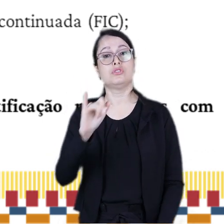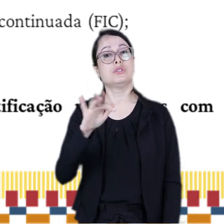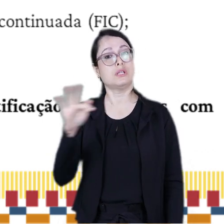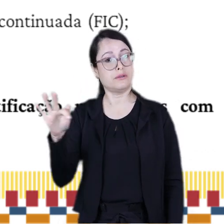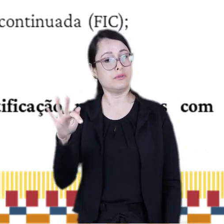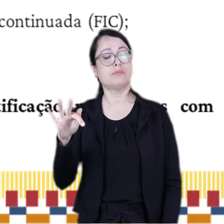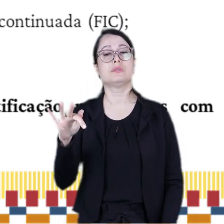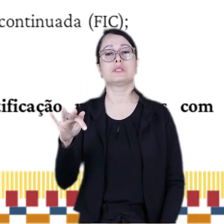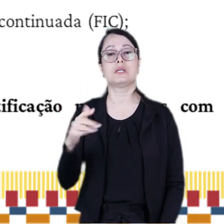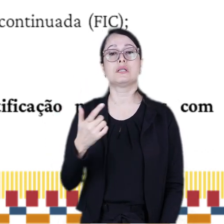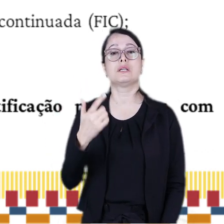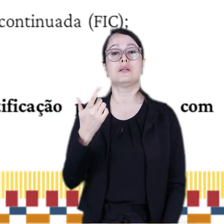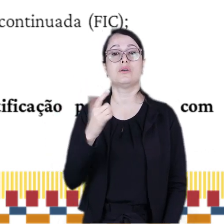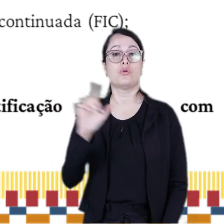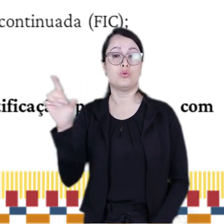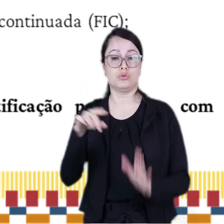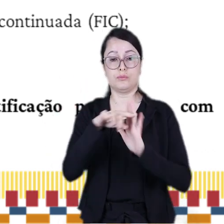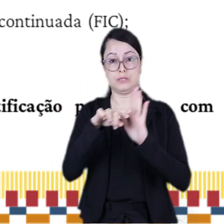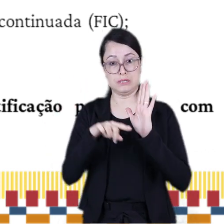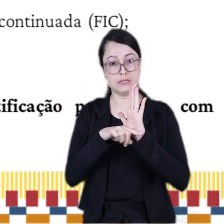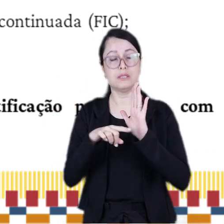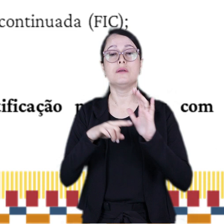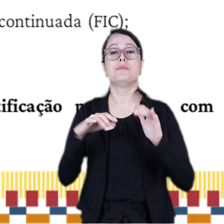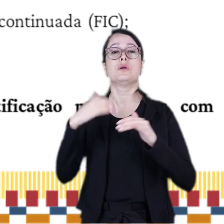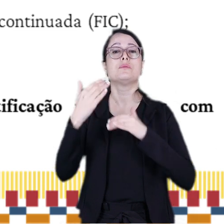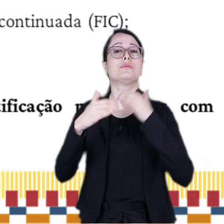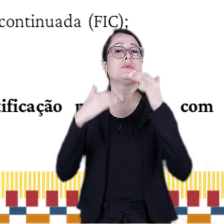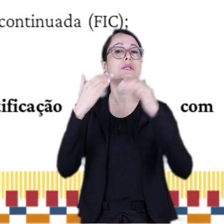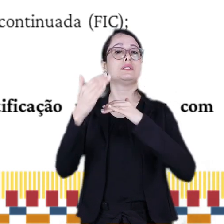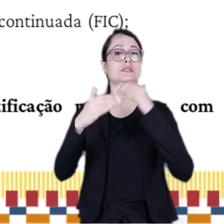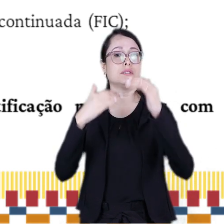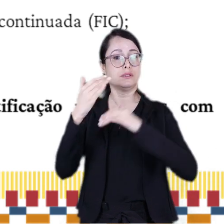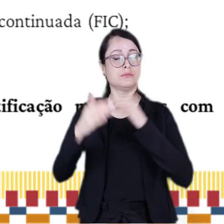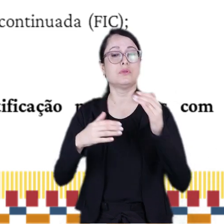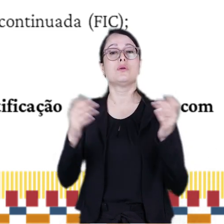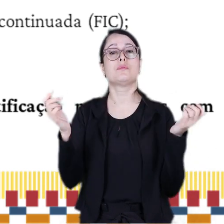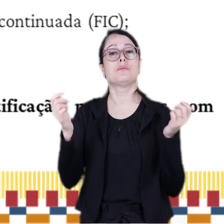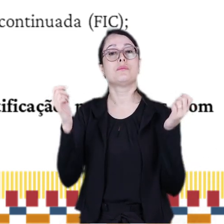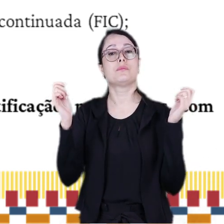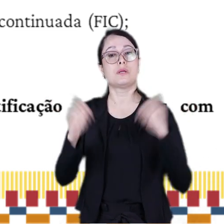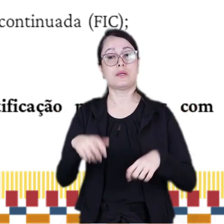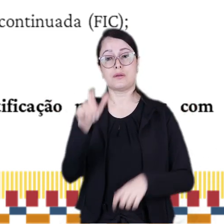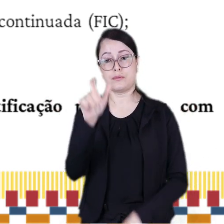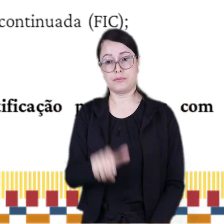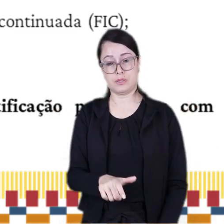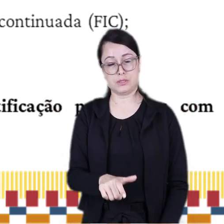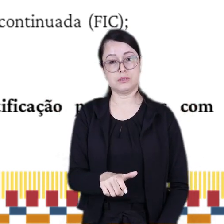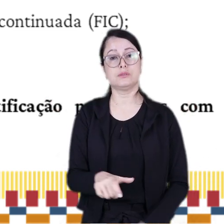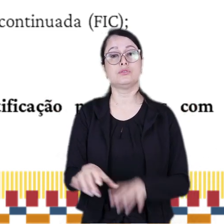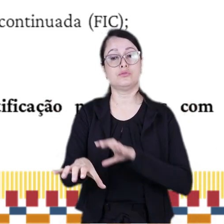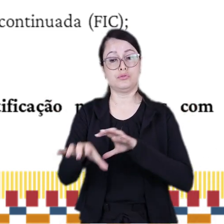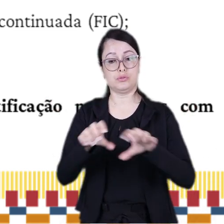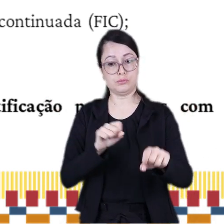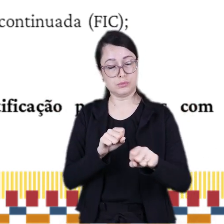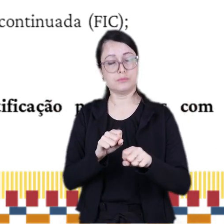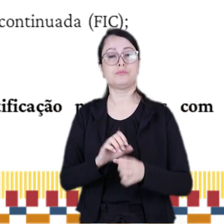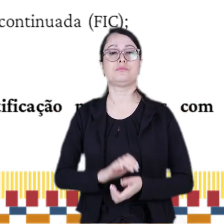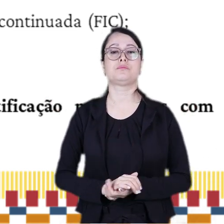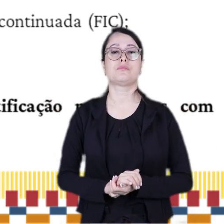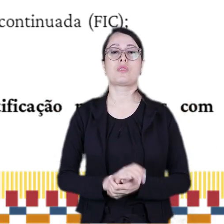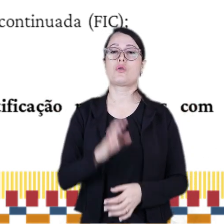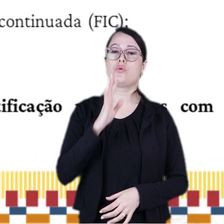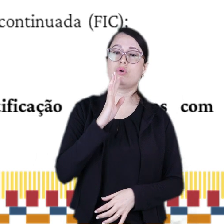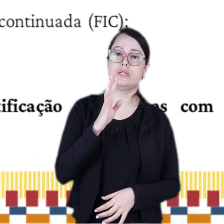todas elas estão balizadas nos parâmetros para esse itinerário formativo porque todas estão voltadas para a